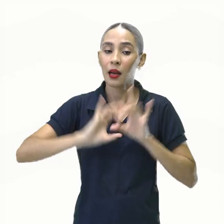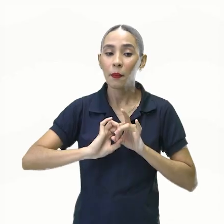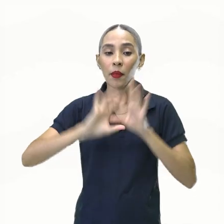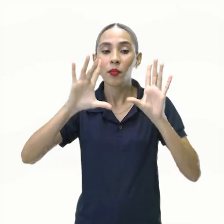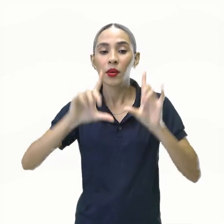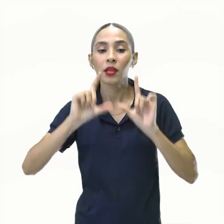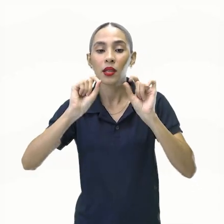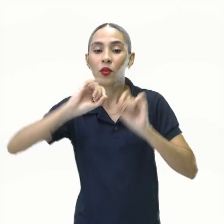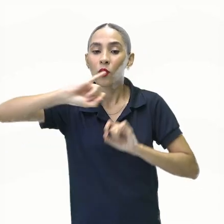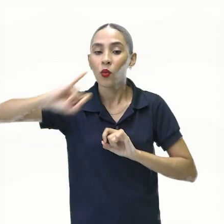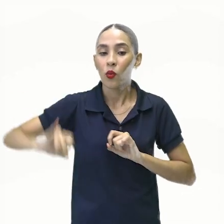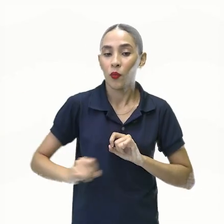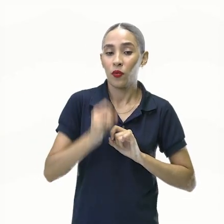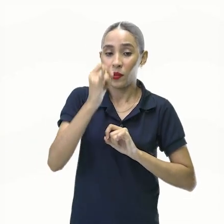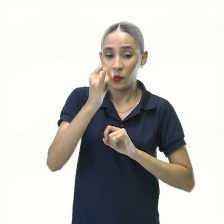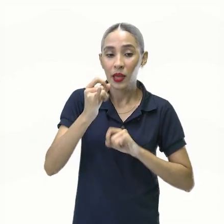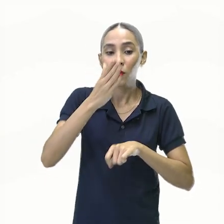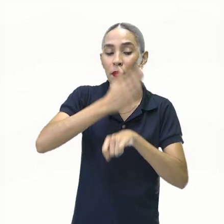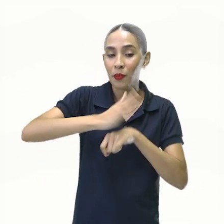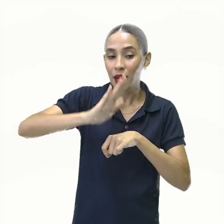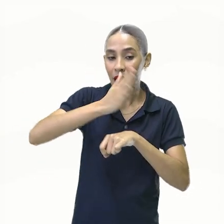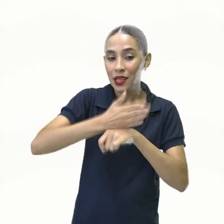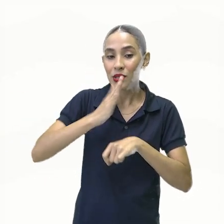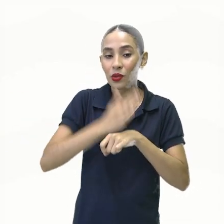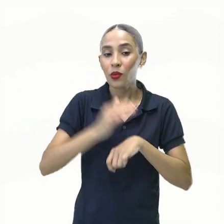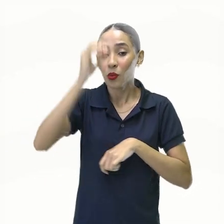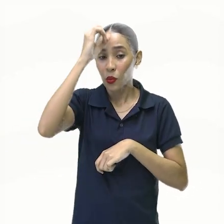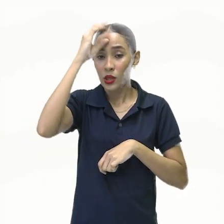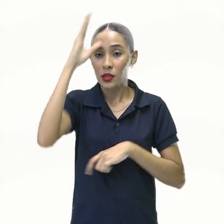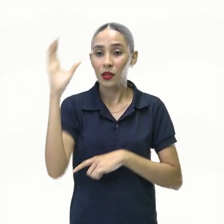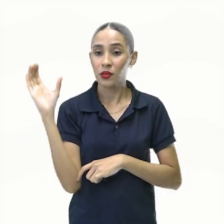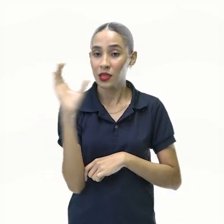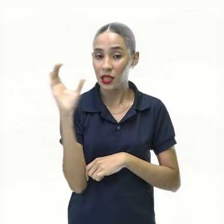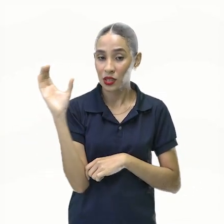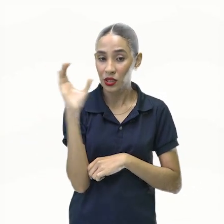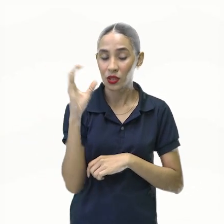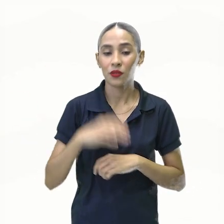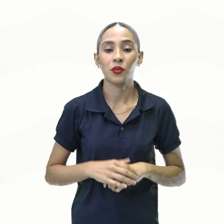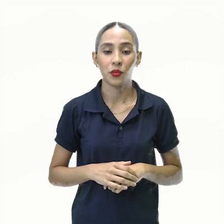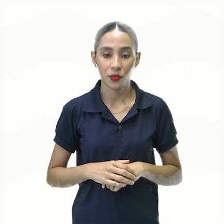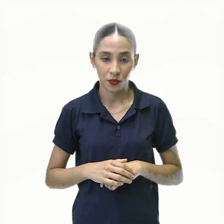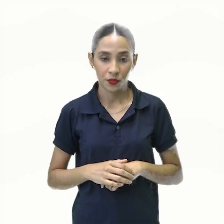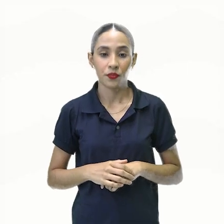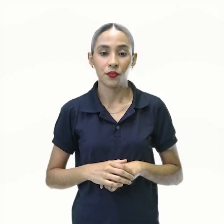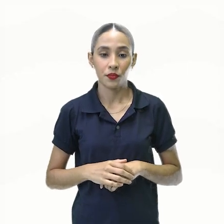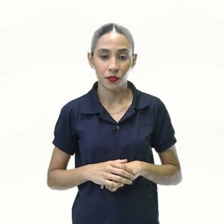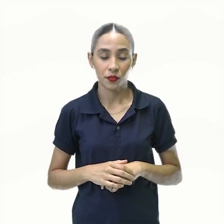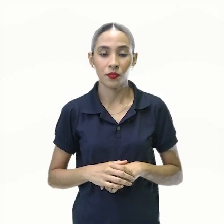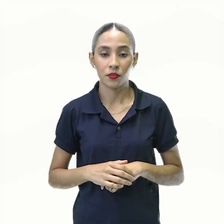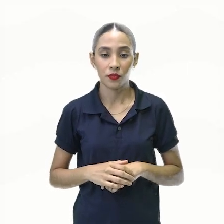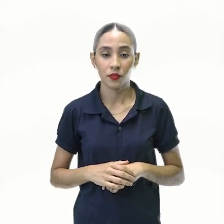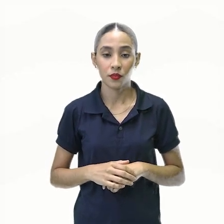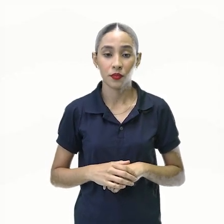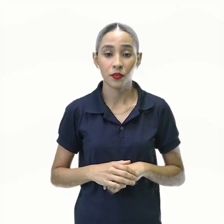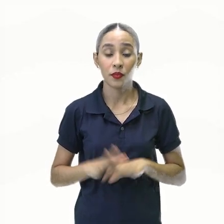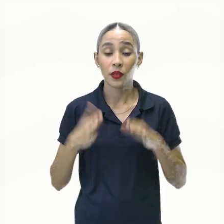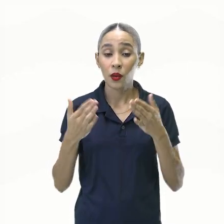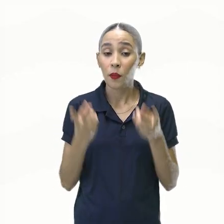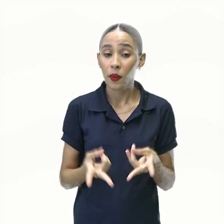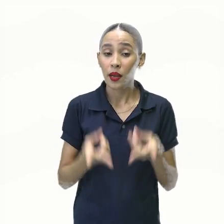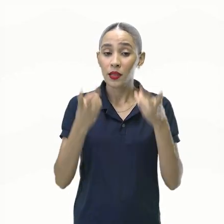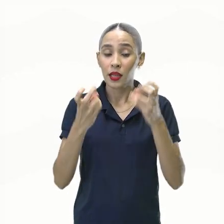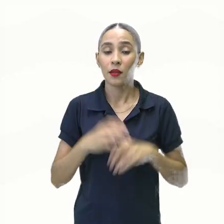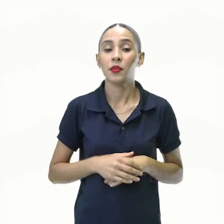que permitem o aproveitamento prático do conhecimento científico.